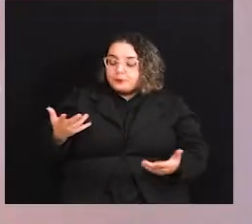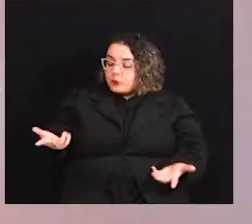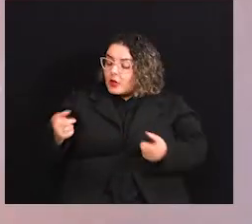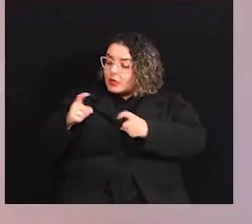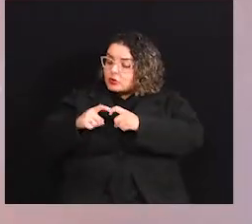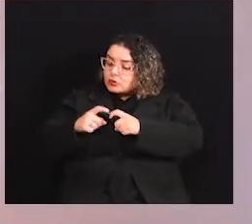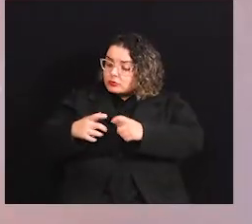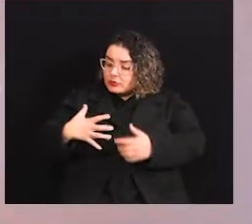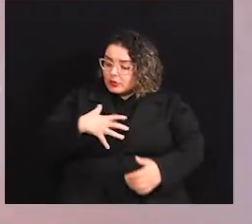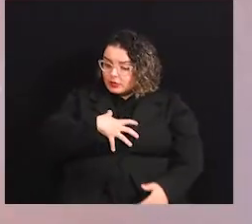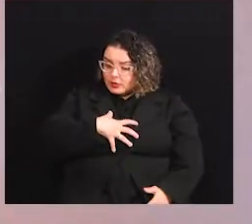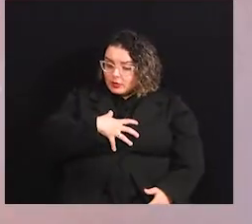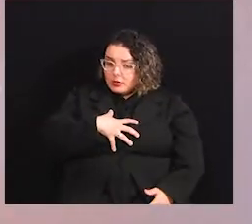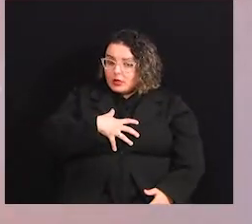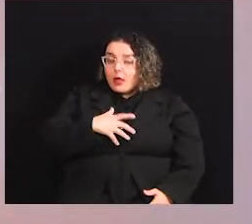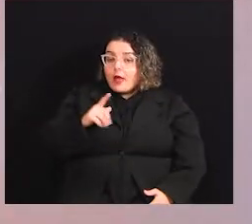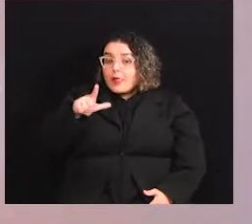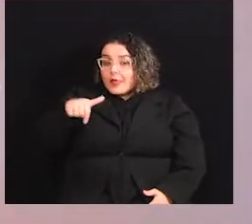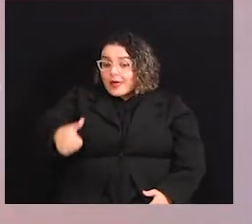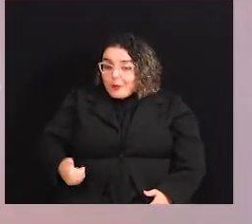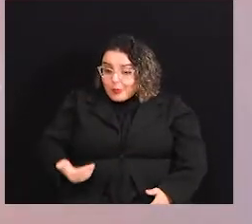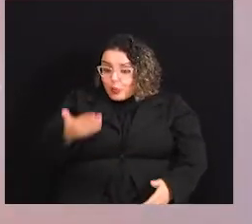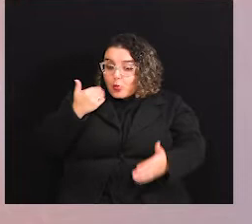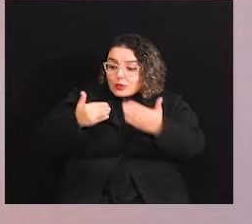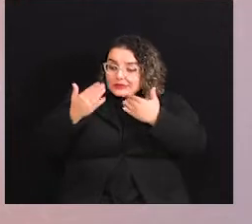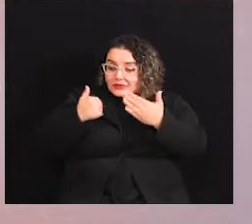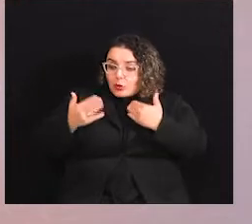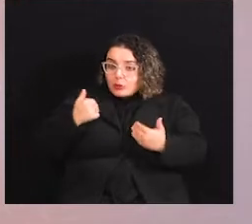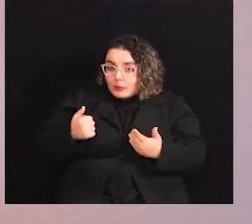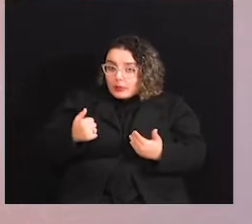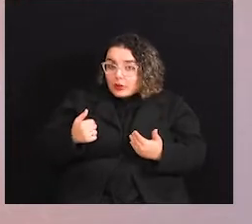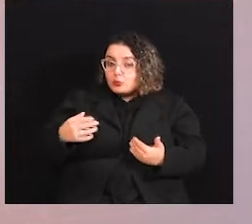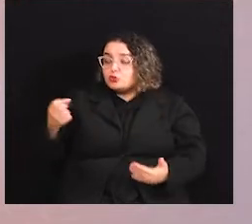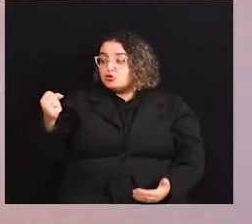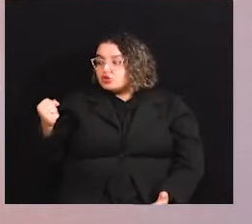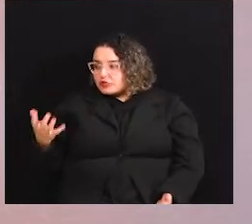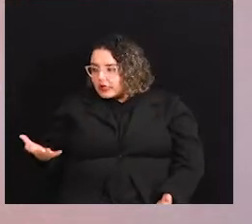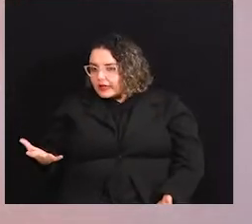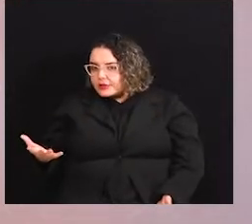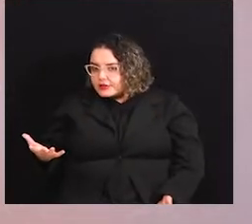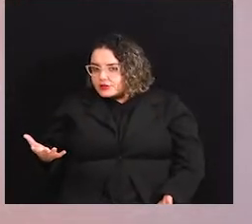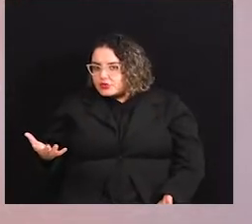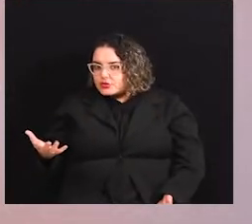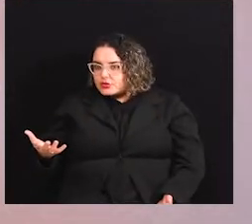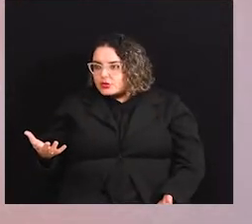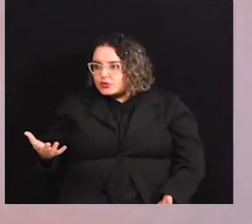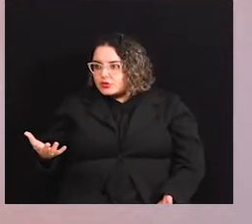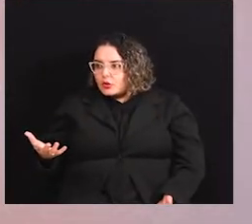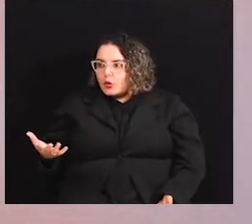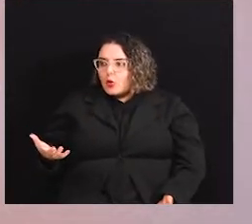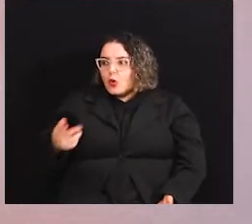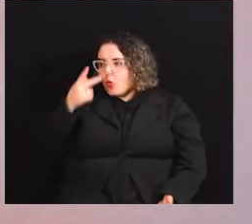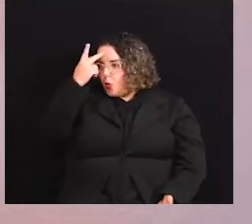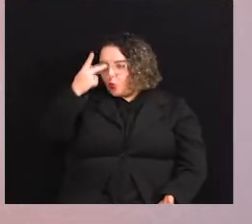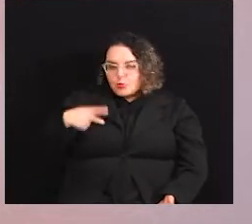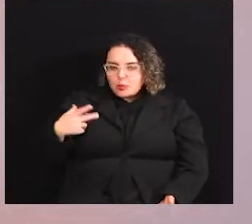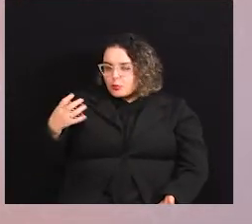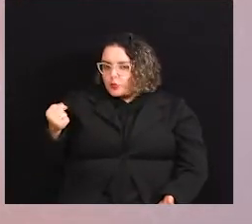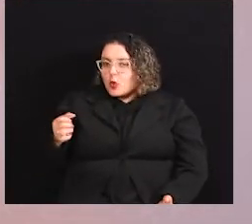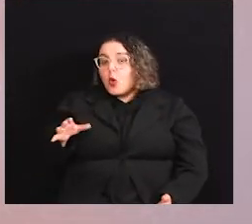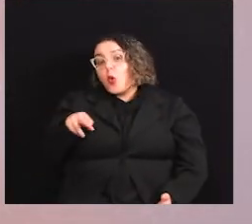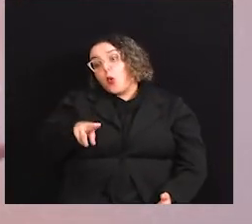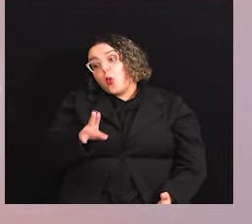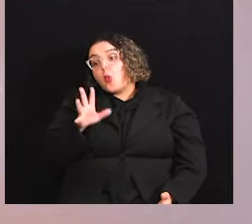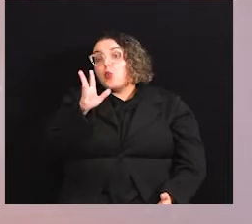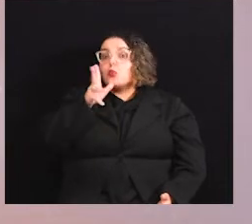sintomas aparecem logo depois que a pessoa ingere alguma coisa derivado aí do leite ou o próprio leite, ou demora